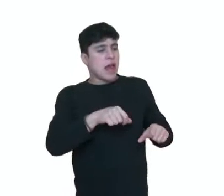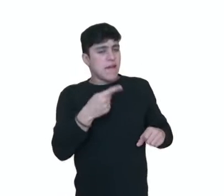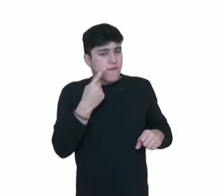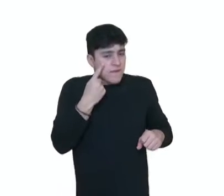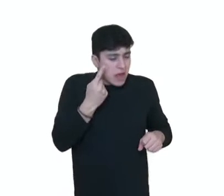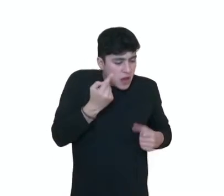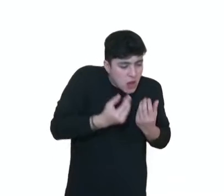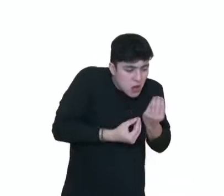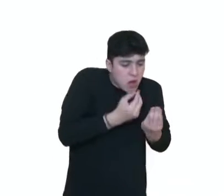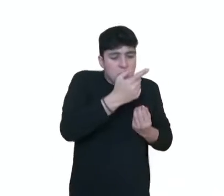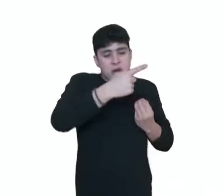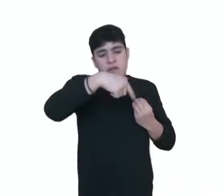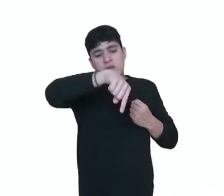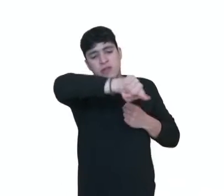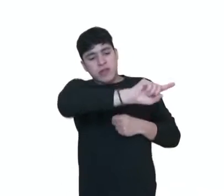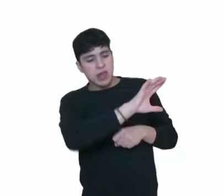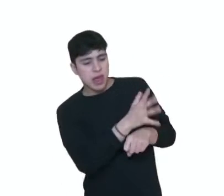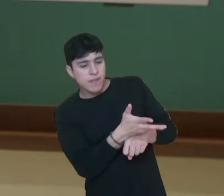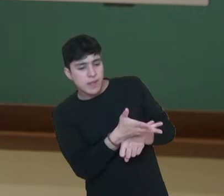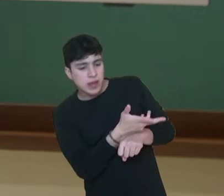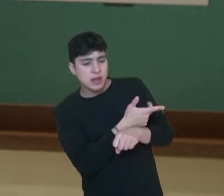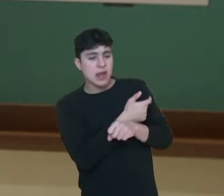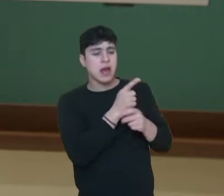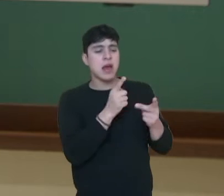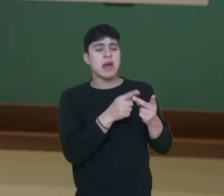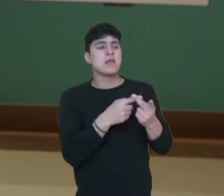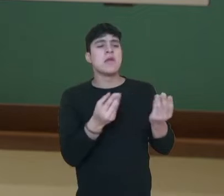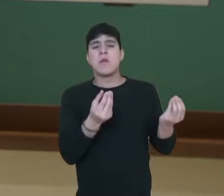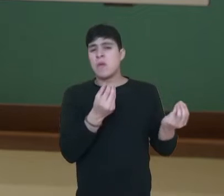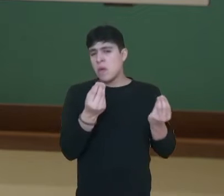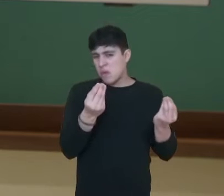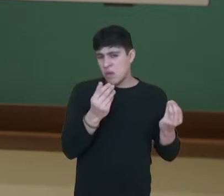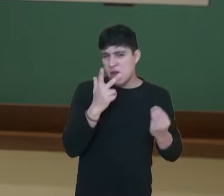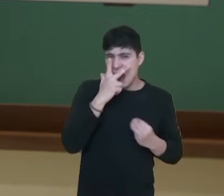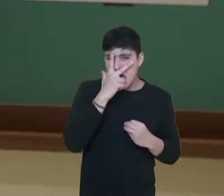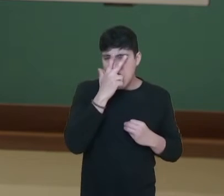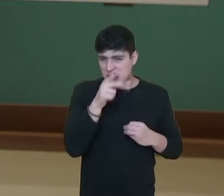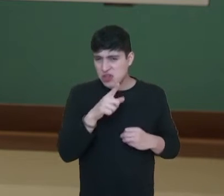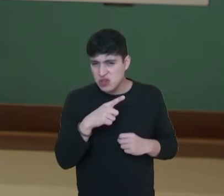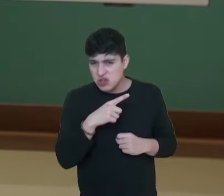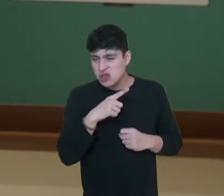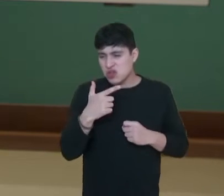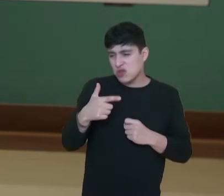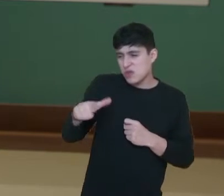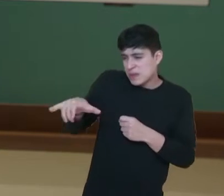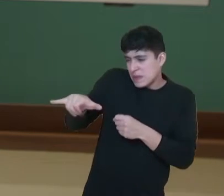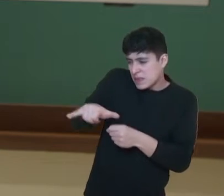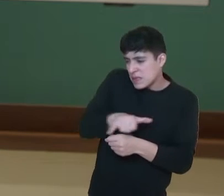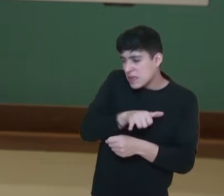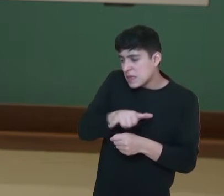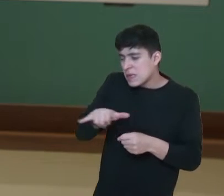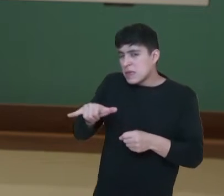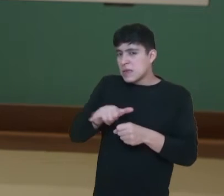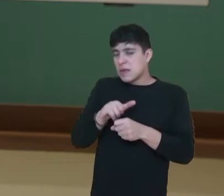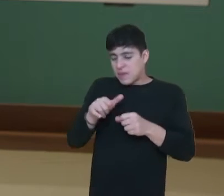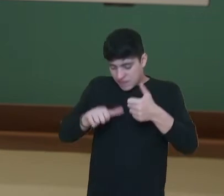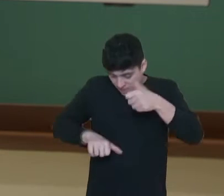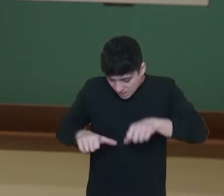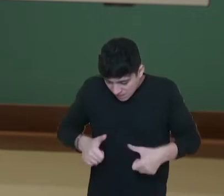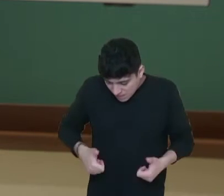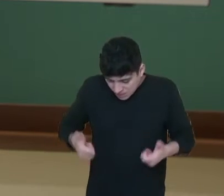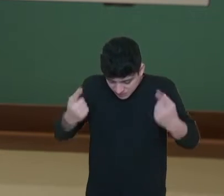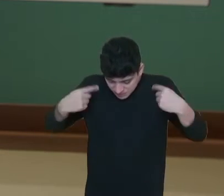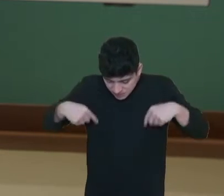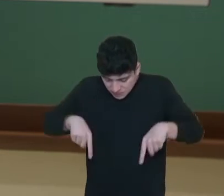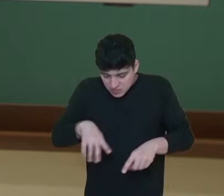do seu talento, habilidades pessoais? Então, vocês acham que tem uma forma de avaliação que contemplaria melhor as suas habilidades, o seu